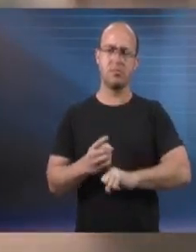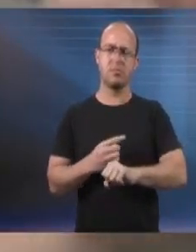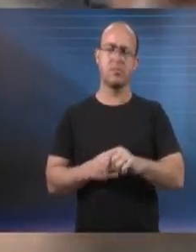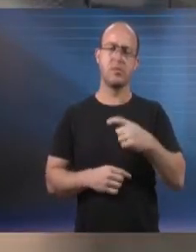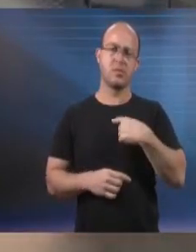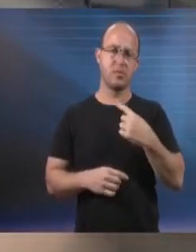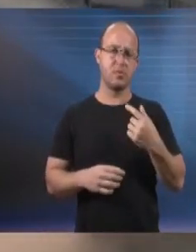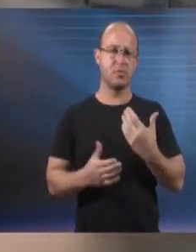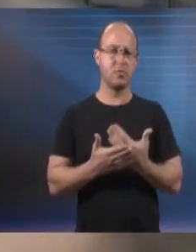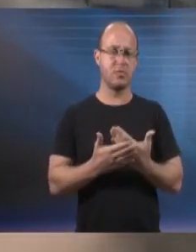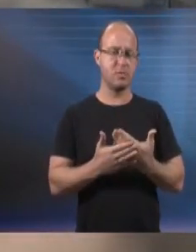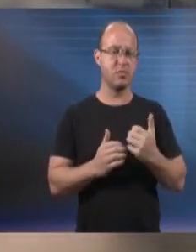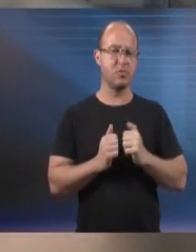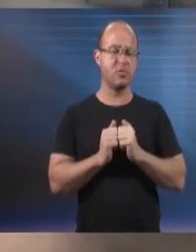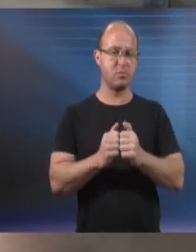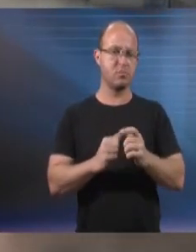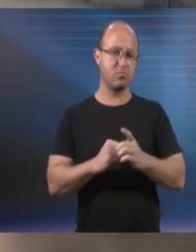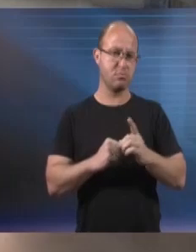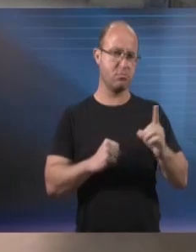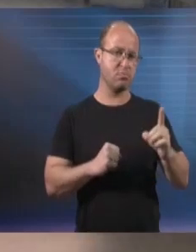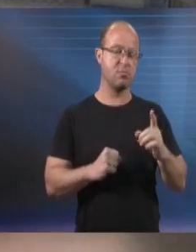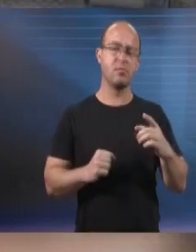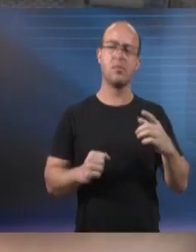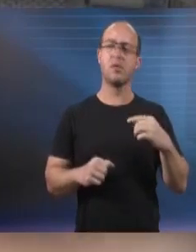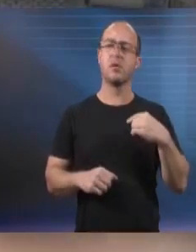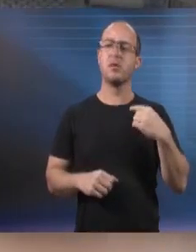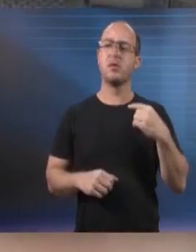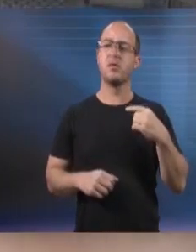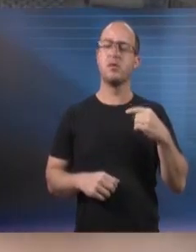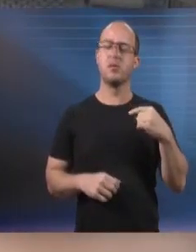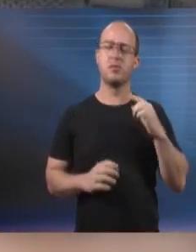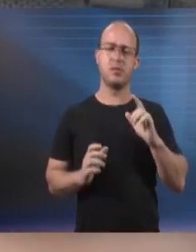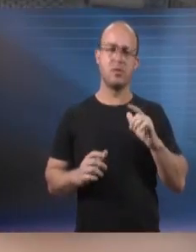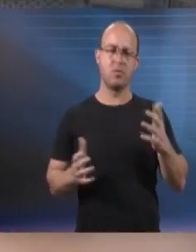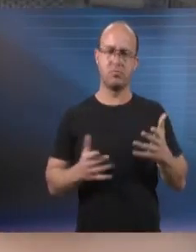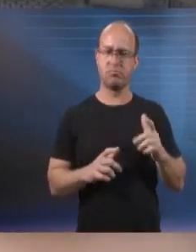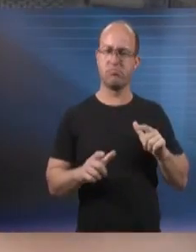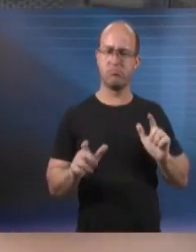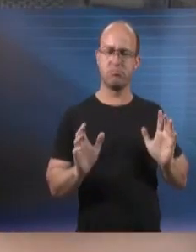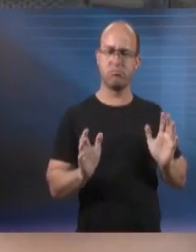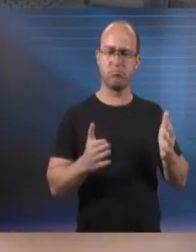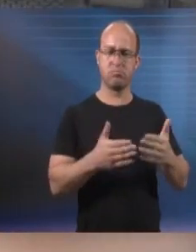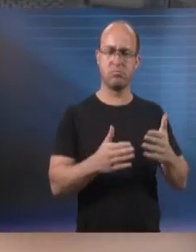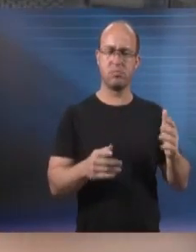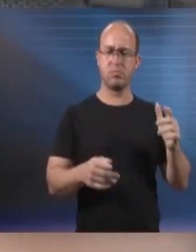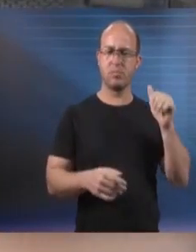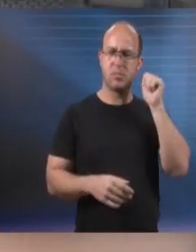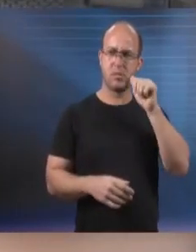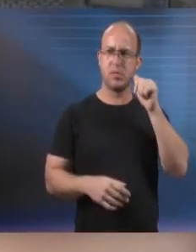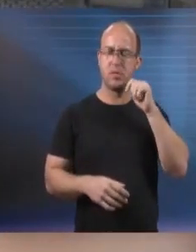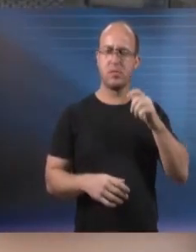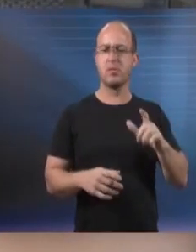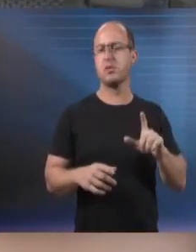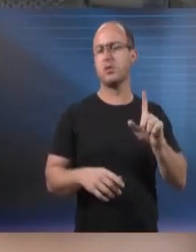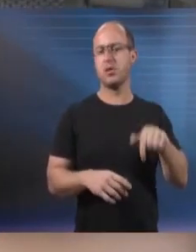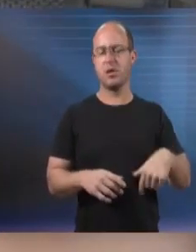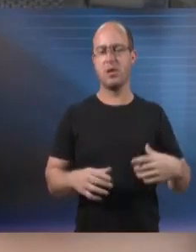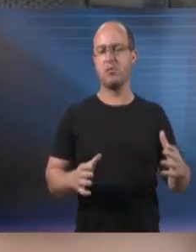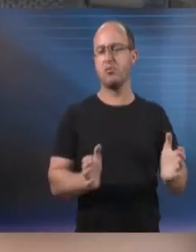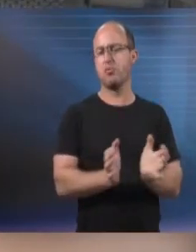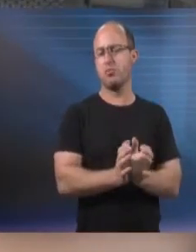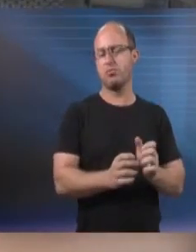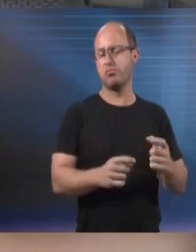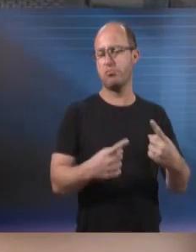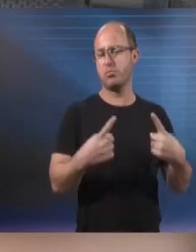doutoramento, estudamos juntas, e hoje ela tem esse trabalho voltado também para mulheres na percussão, tem acompanhado